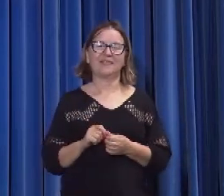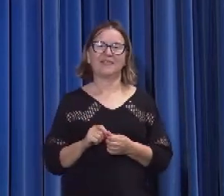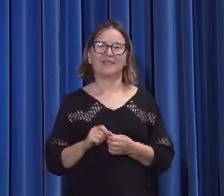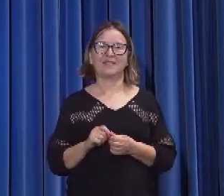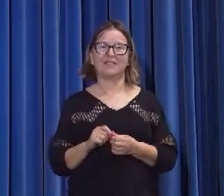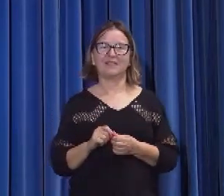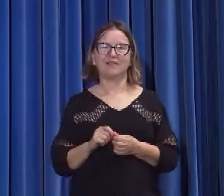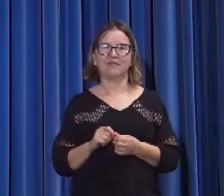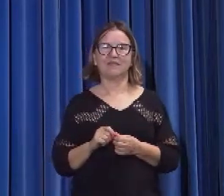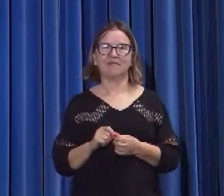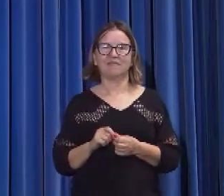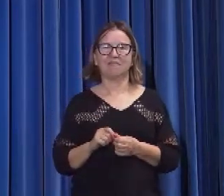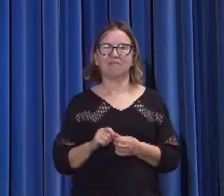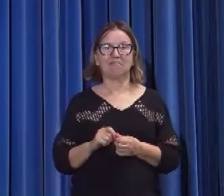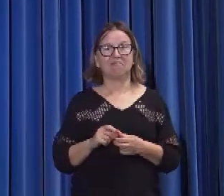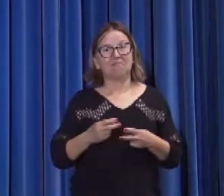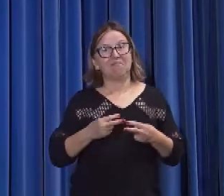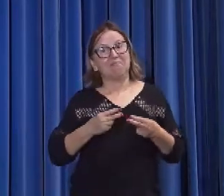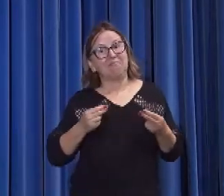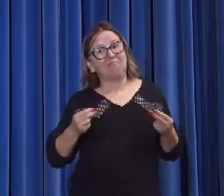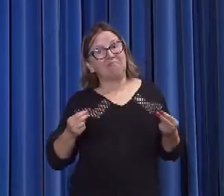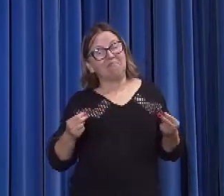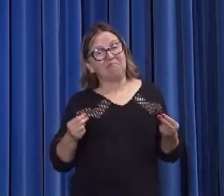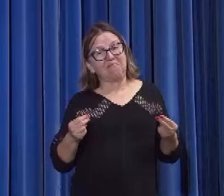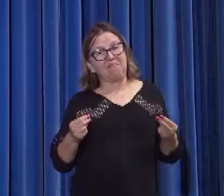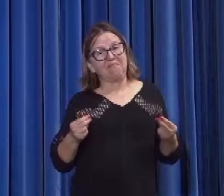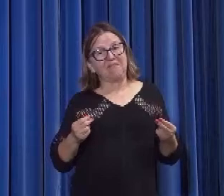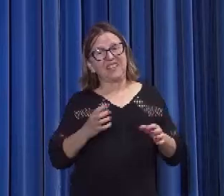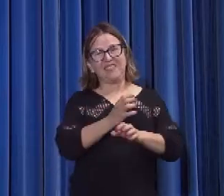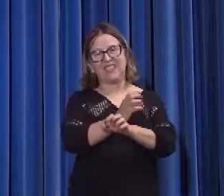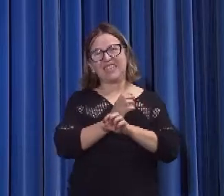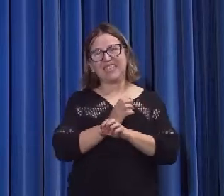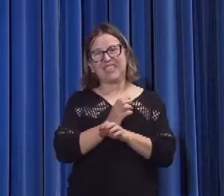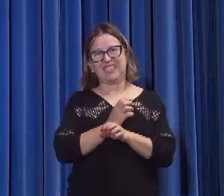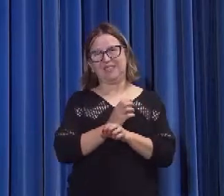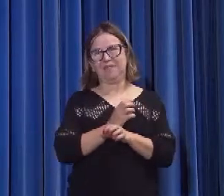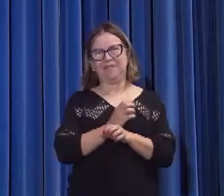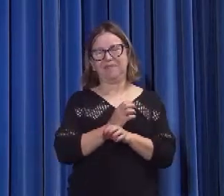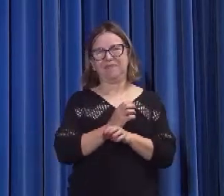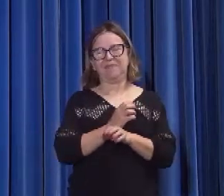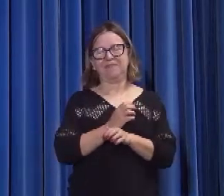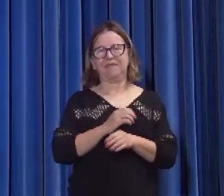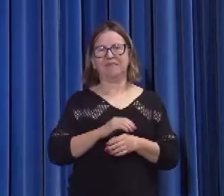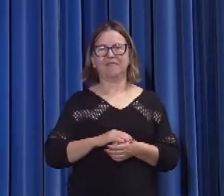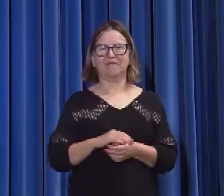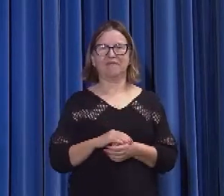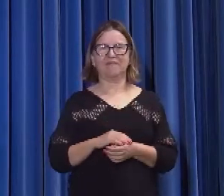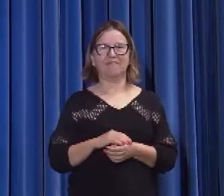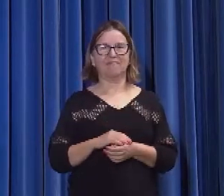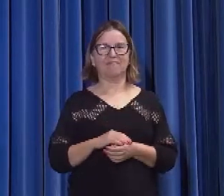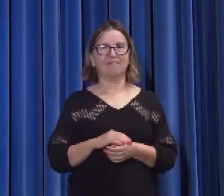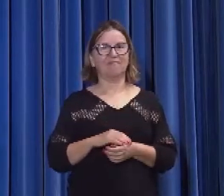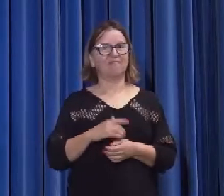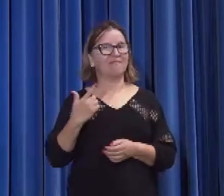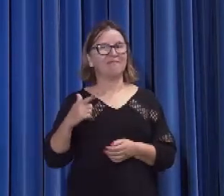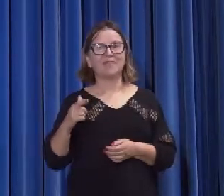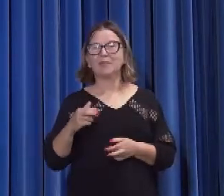Em algo, muitas vezes, que é estéril, que não pode produzir nada, ou não tem qualquer esperança.